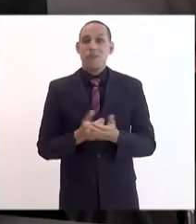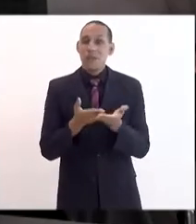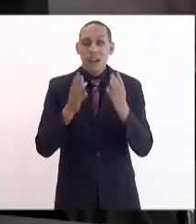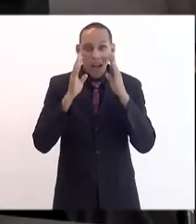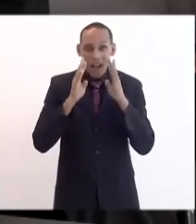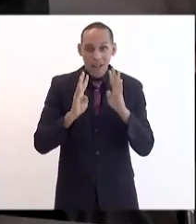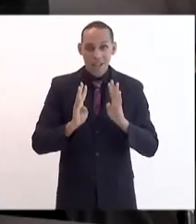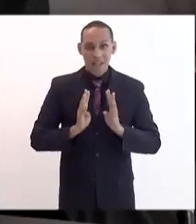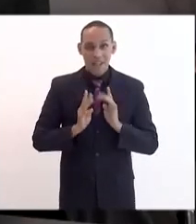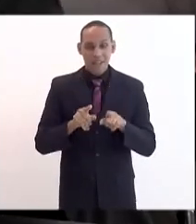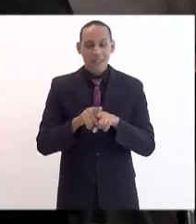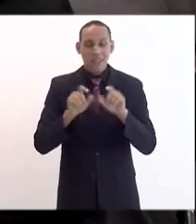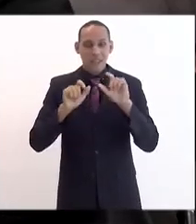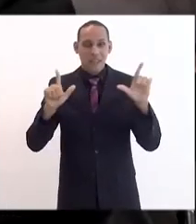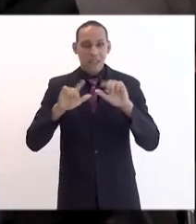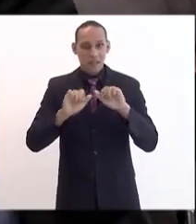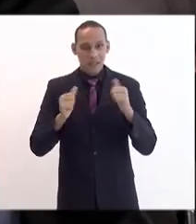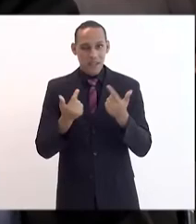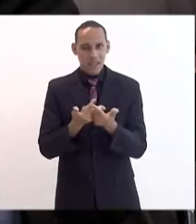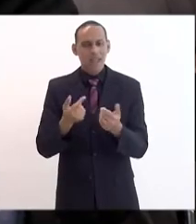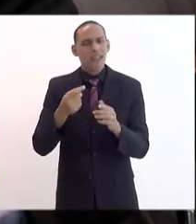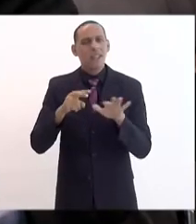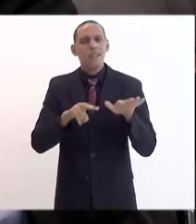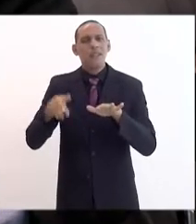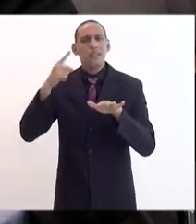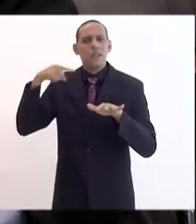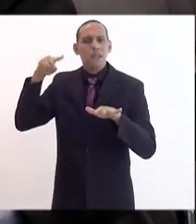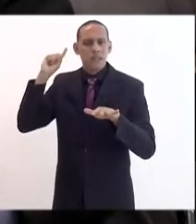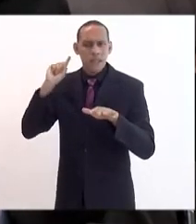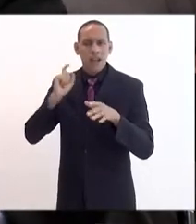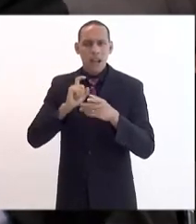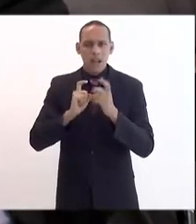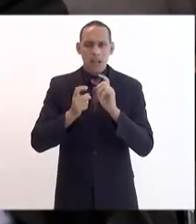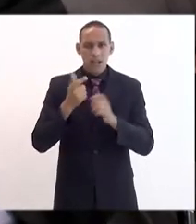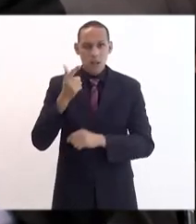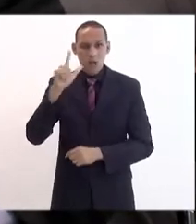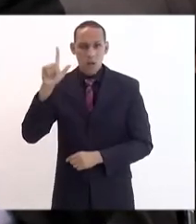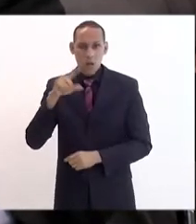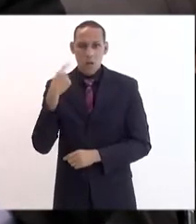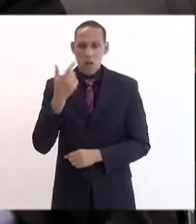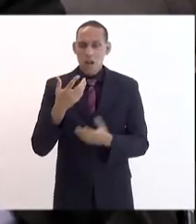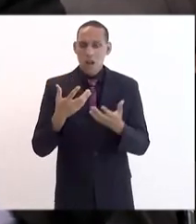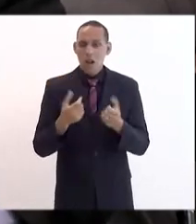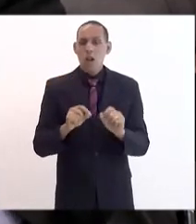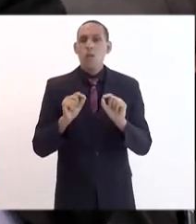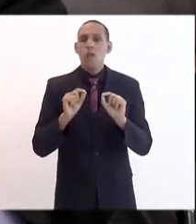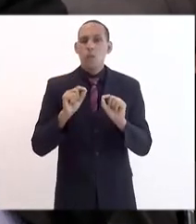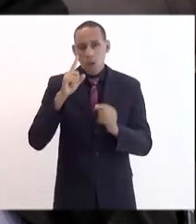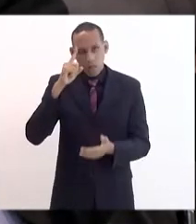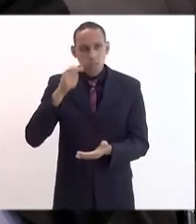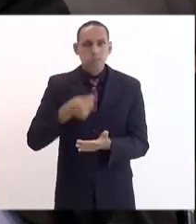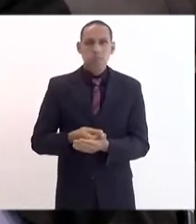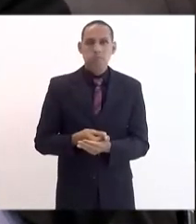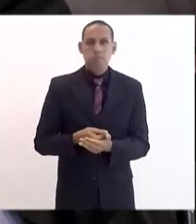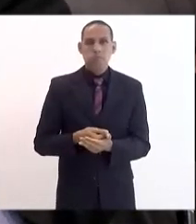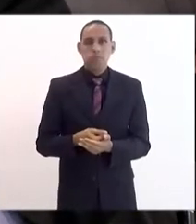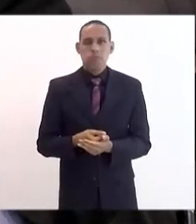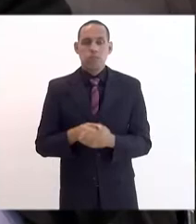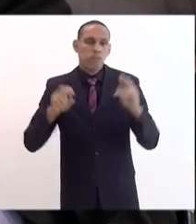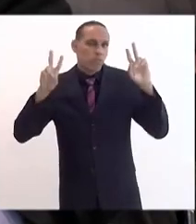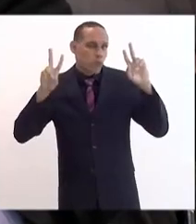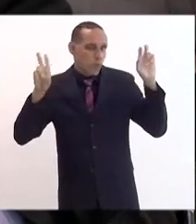TV Alerj também, na semana passada, na sessão passada, nós adotamos aqui uma deliberação